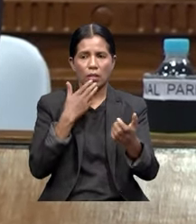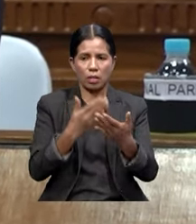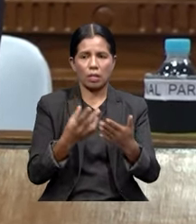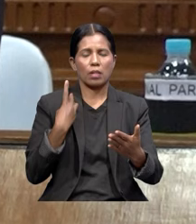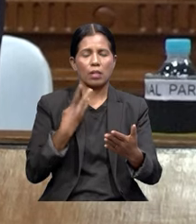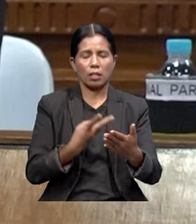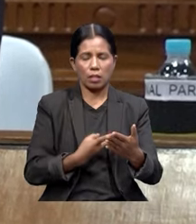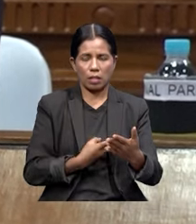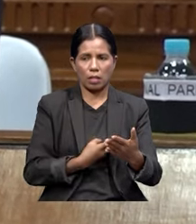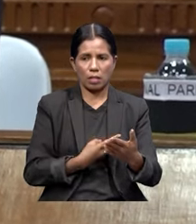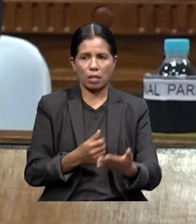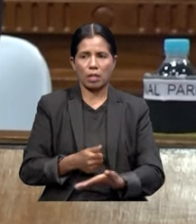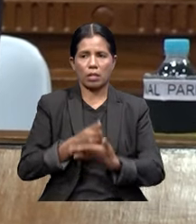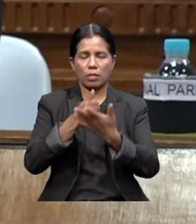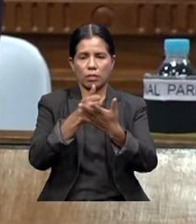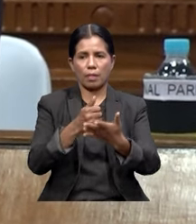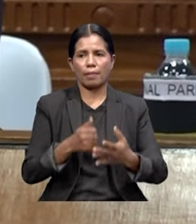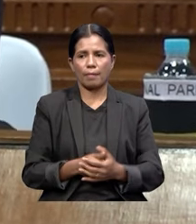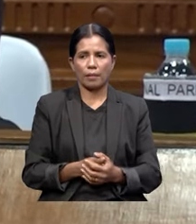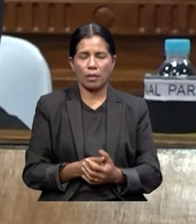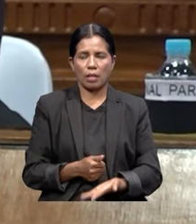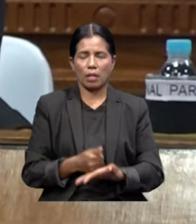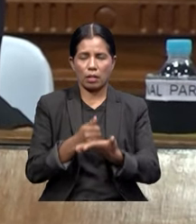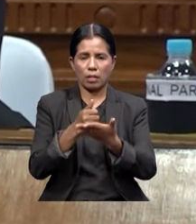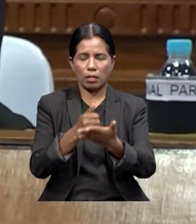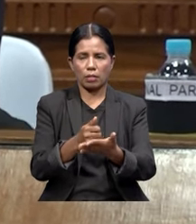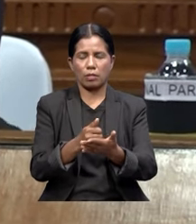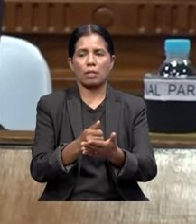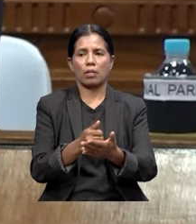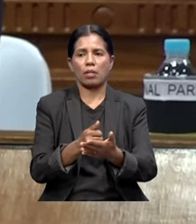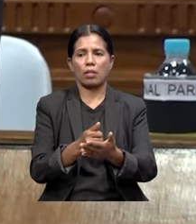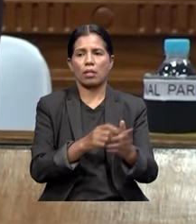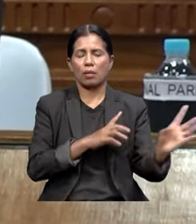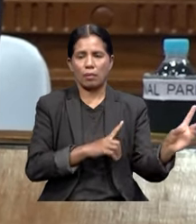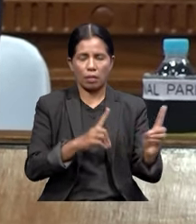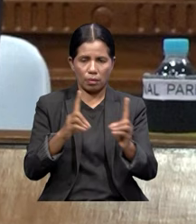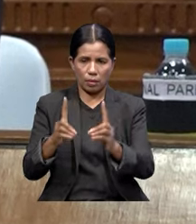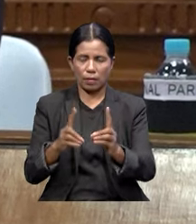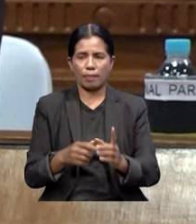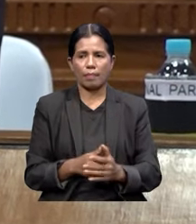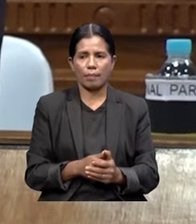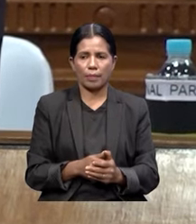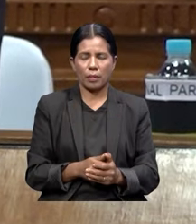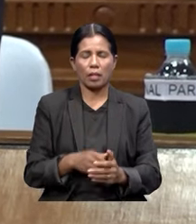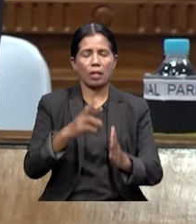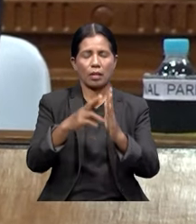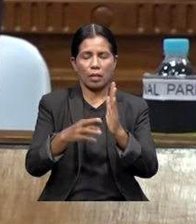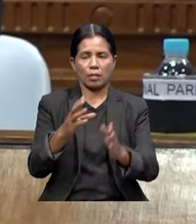se ajuda, ajuda, ou de implementa de Dau,